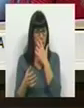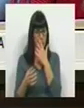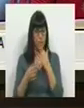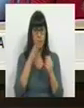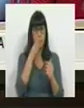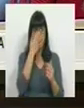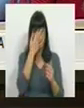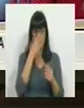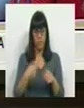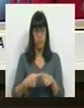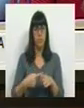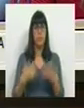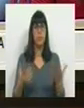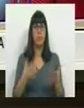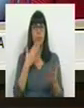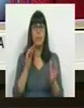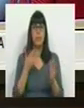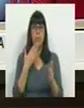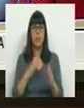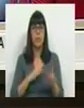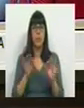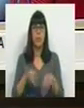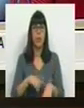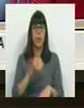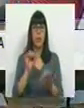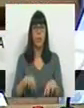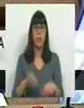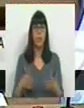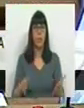falou da atração de Muito médicos. obrigada, Sra. Deputada. Terminou o seu tempo. Sr. Deputado.